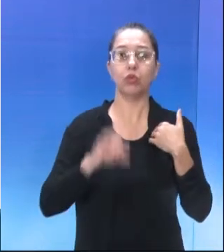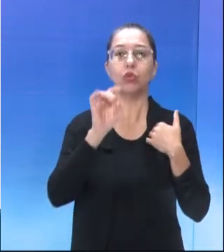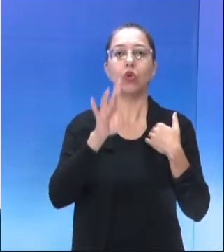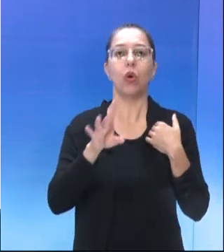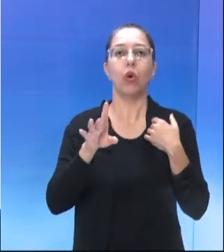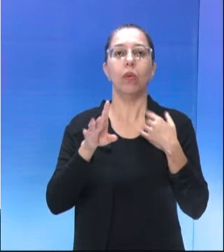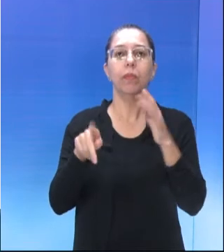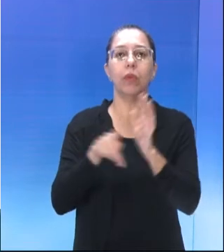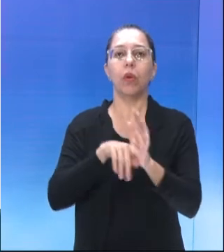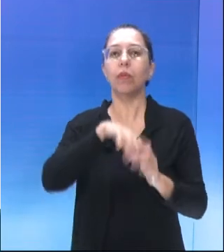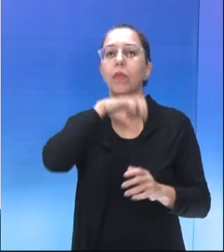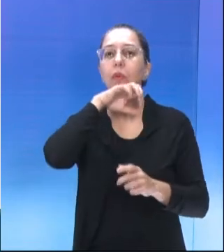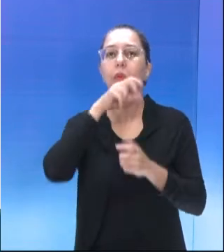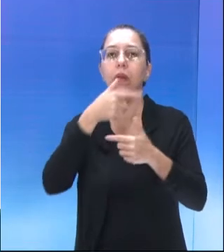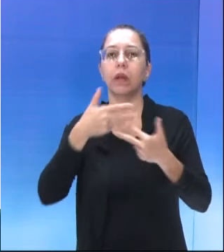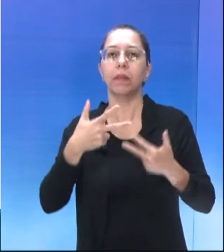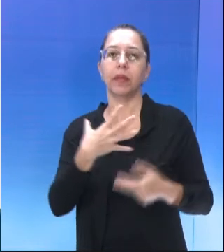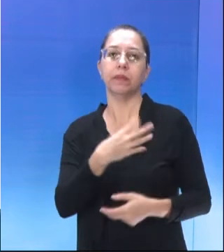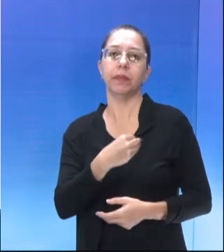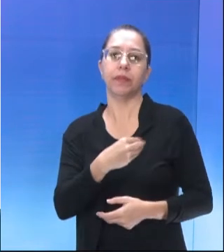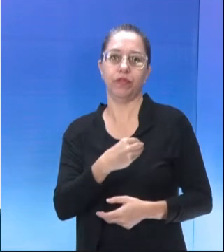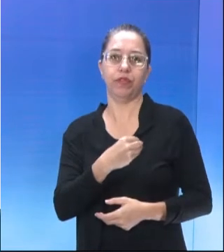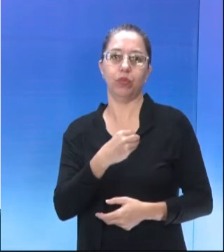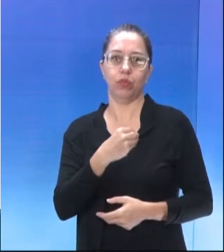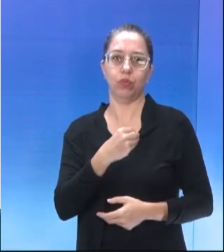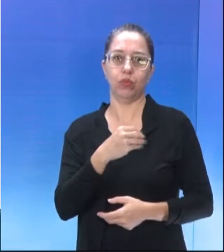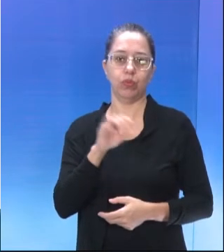aqui, nesses quatro